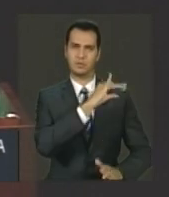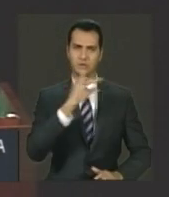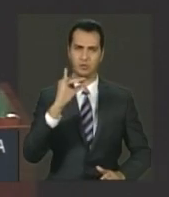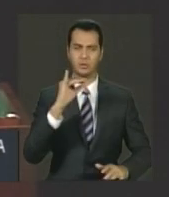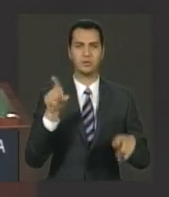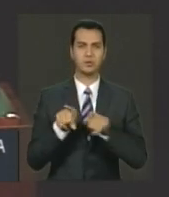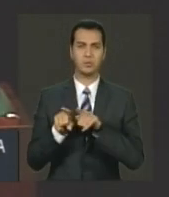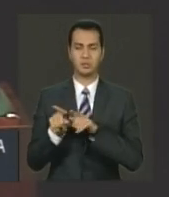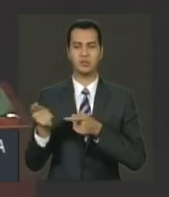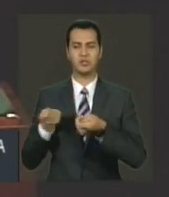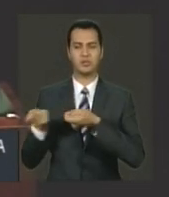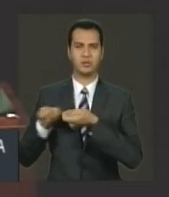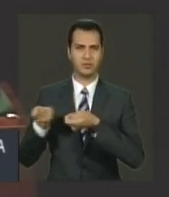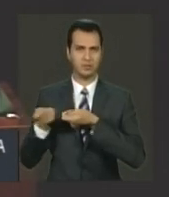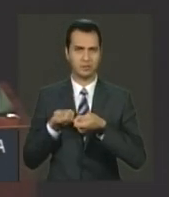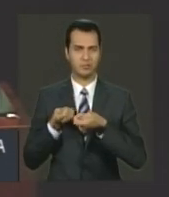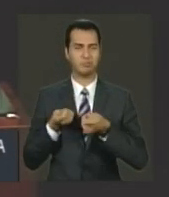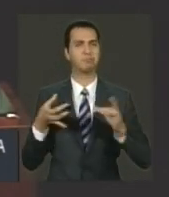da saúde.